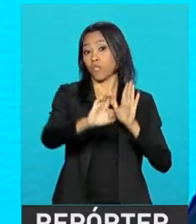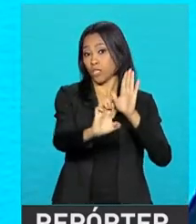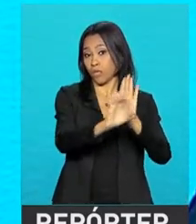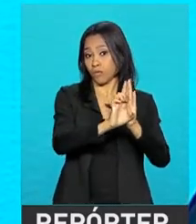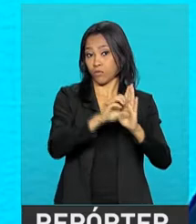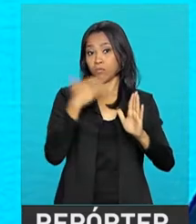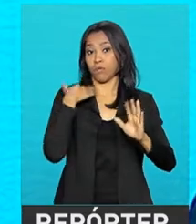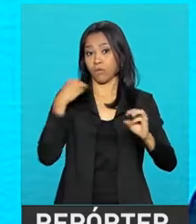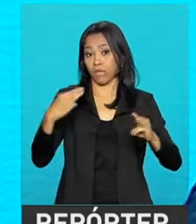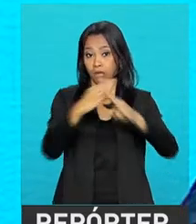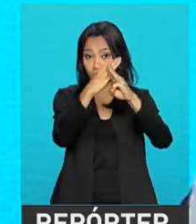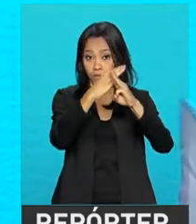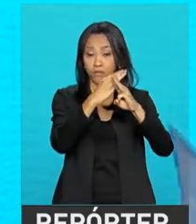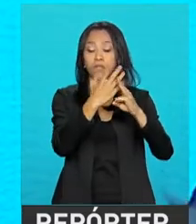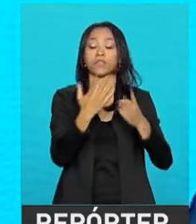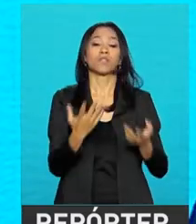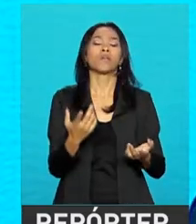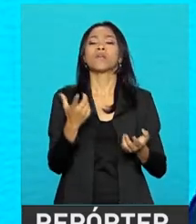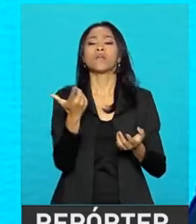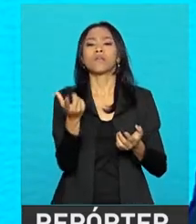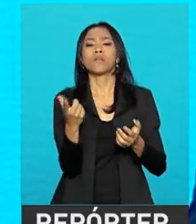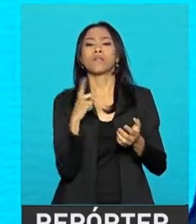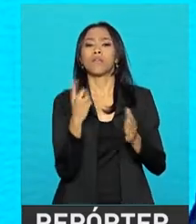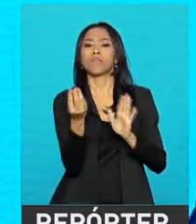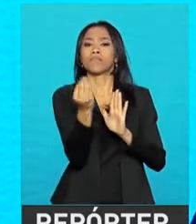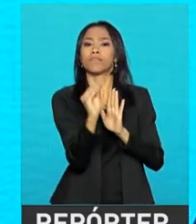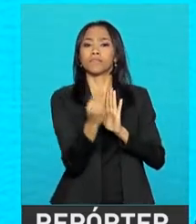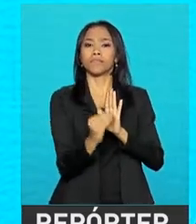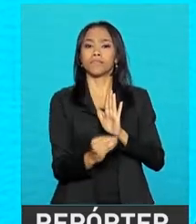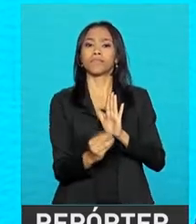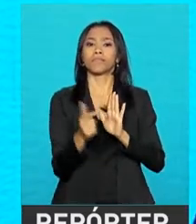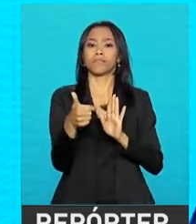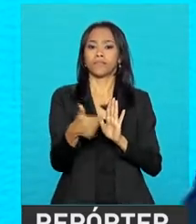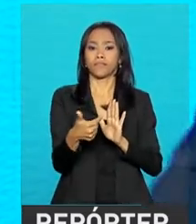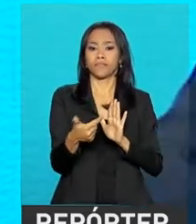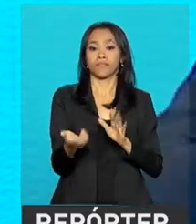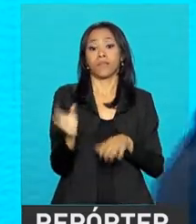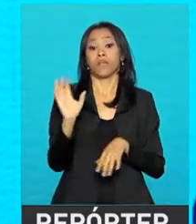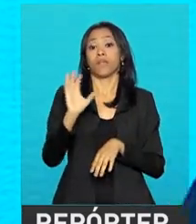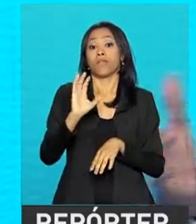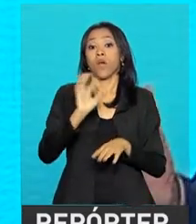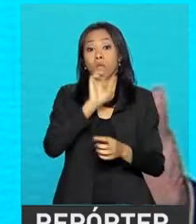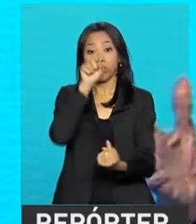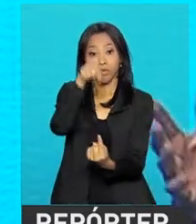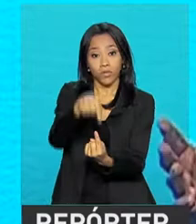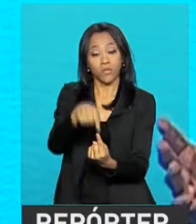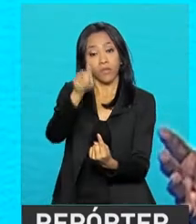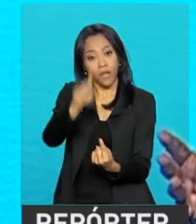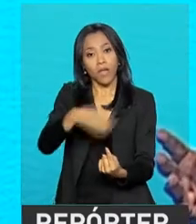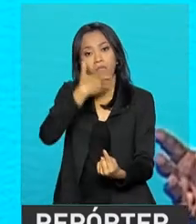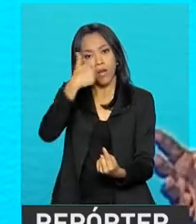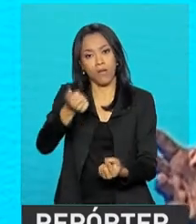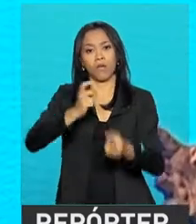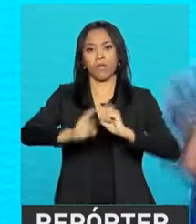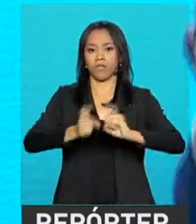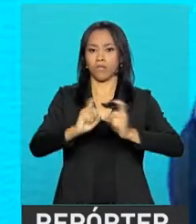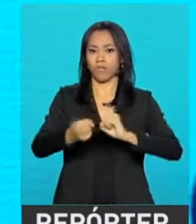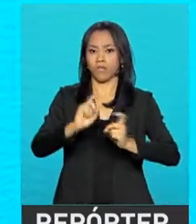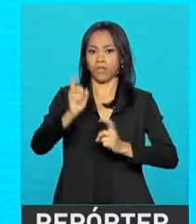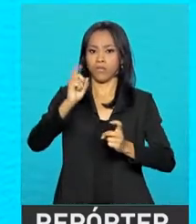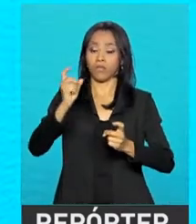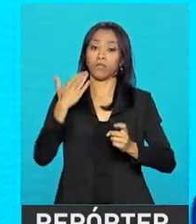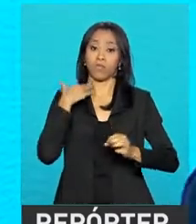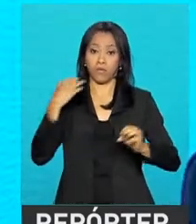econômica federal que inclui a constituição de comitês independentes visando melhorar a governança da caixa é